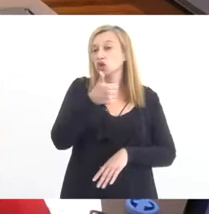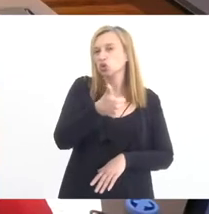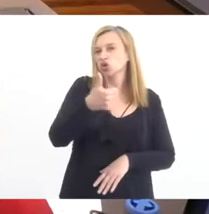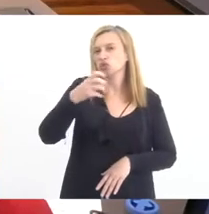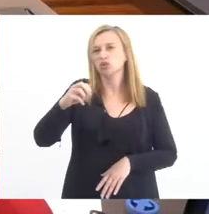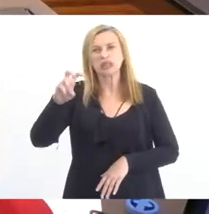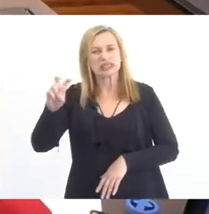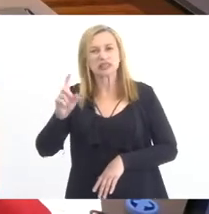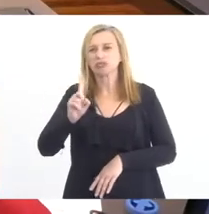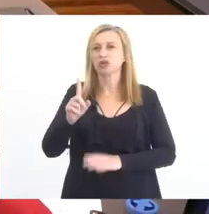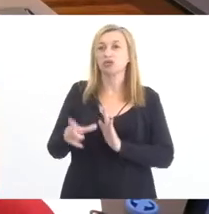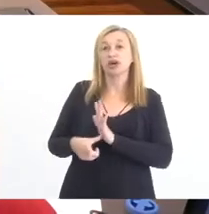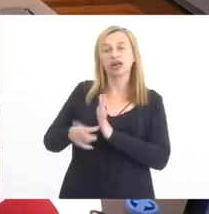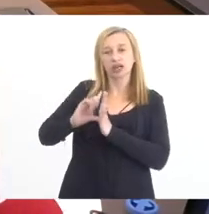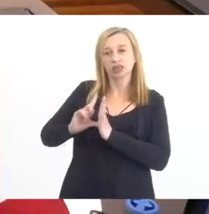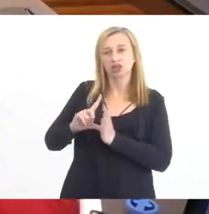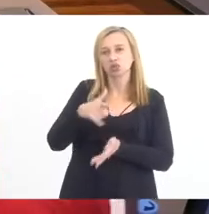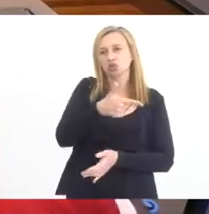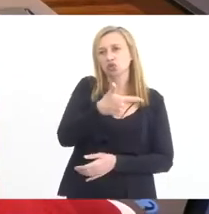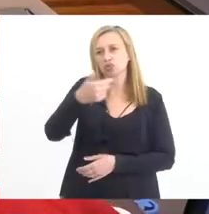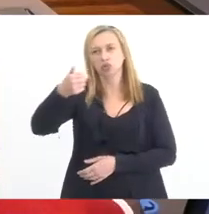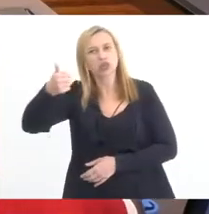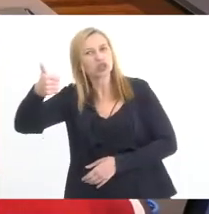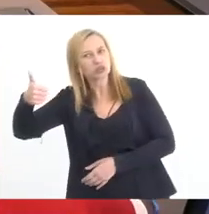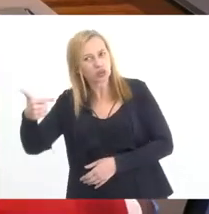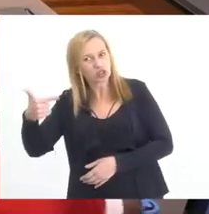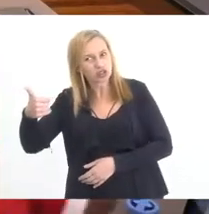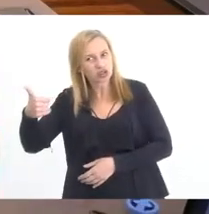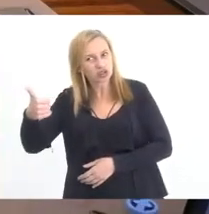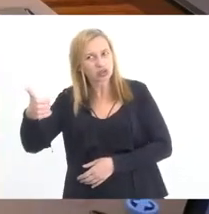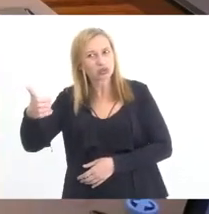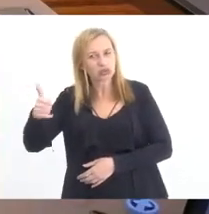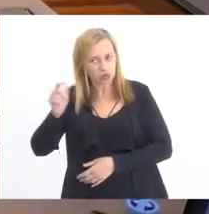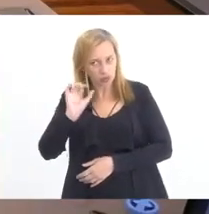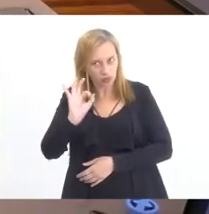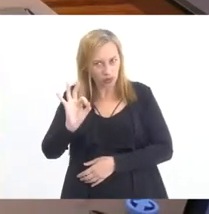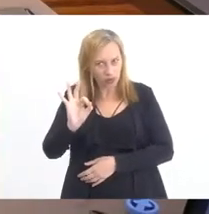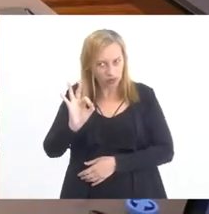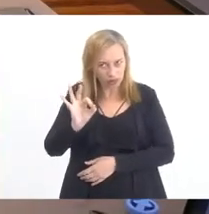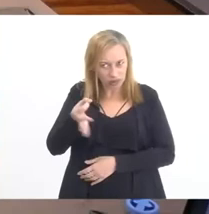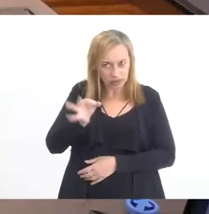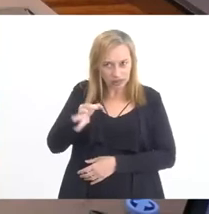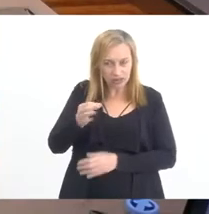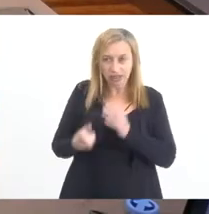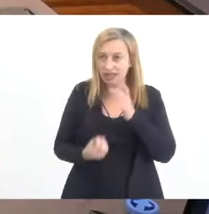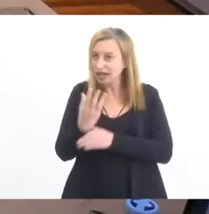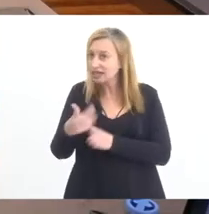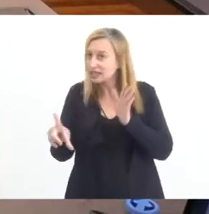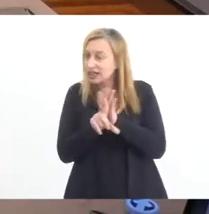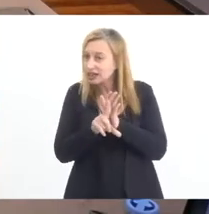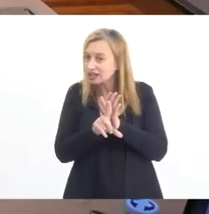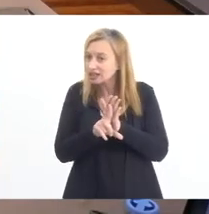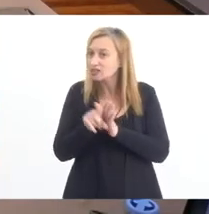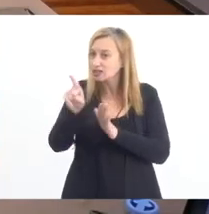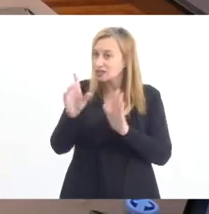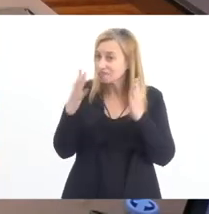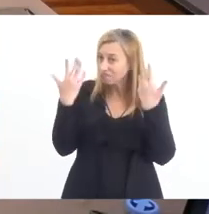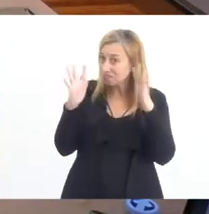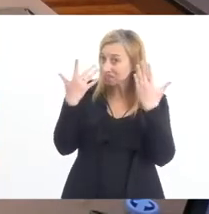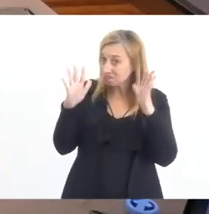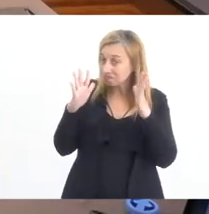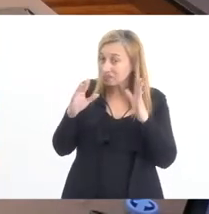não. Foi bem antes. Em 2002. Não é isso, senhora? Foi criada a lei. Se comemorou muito.